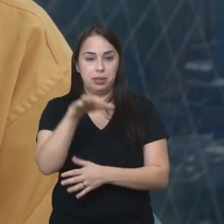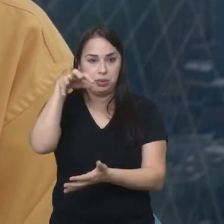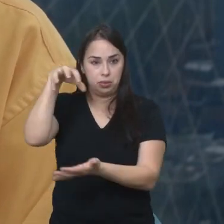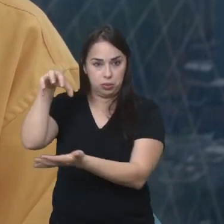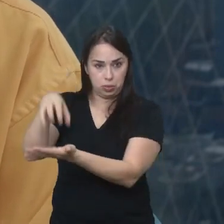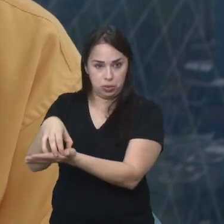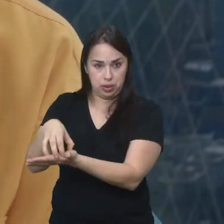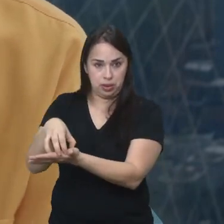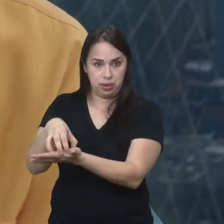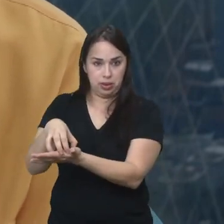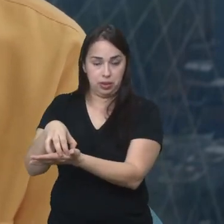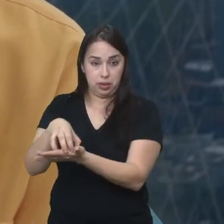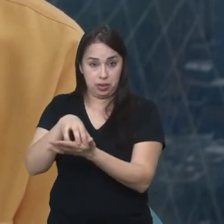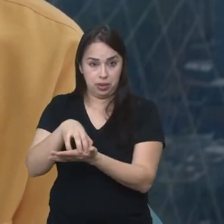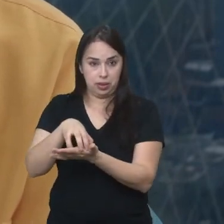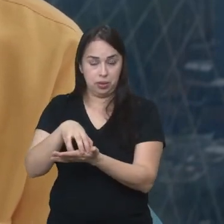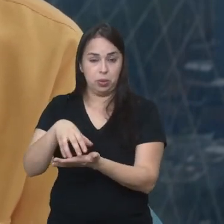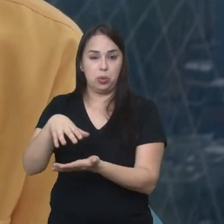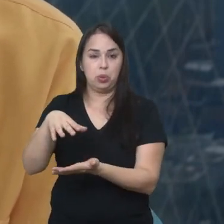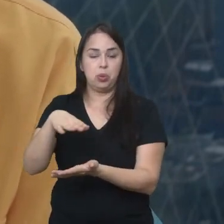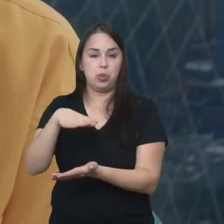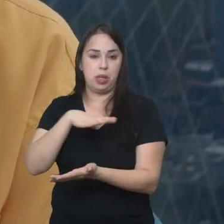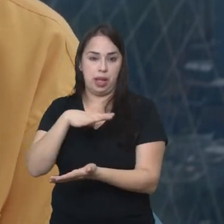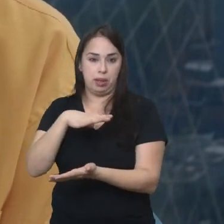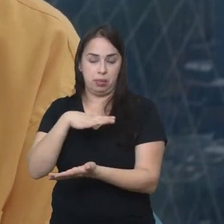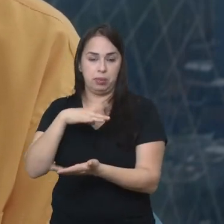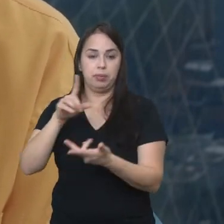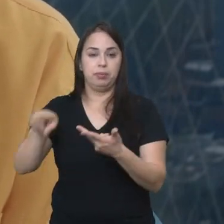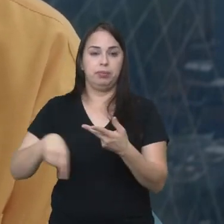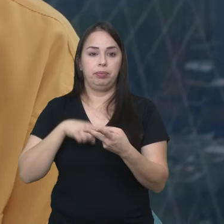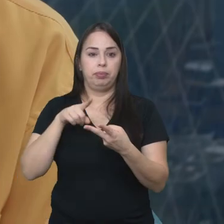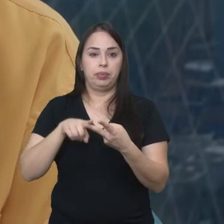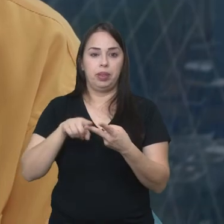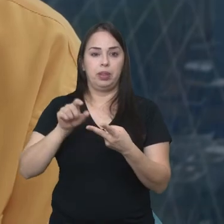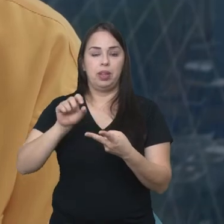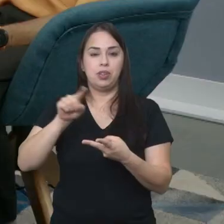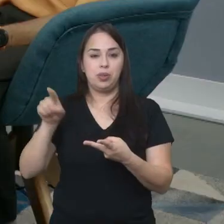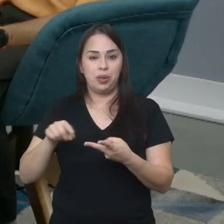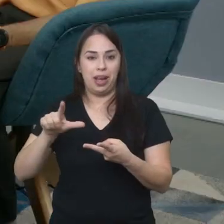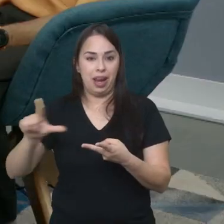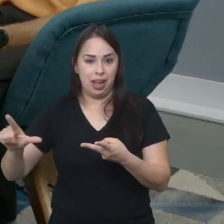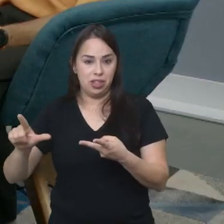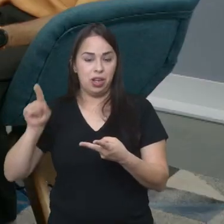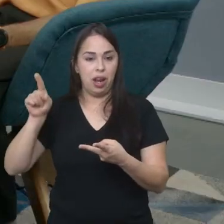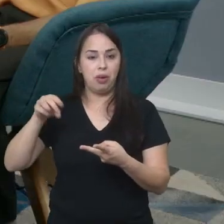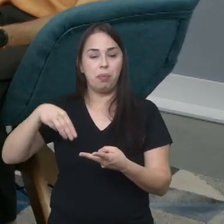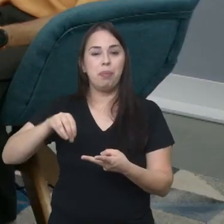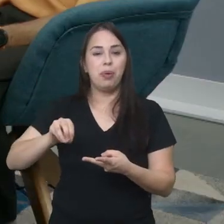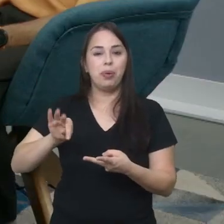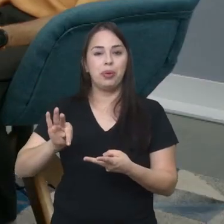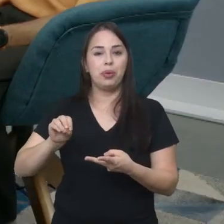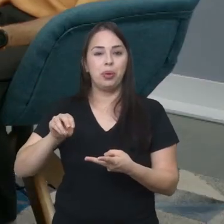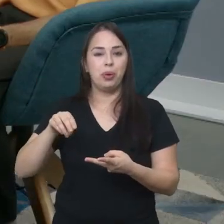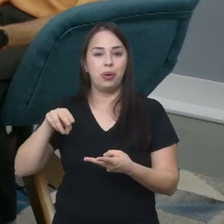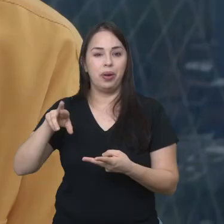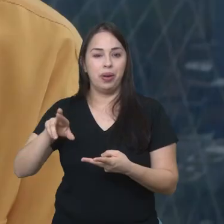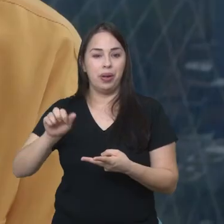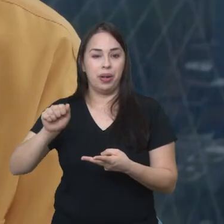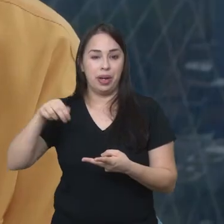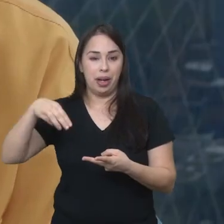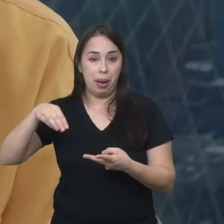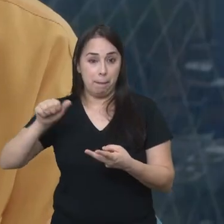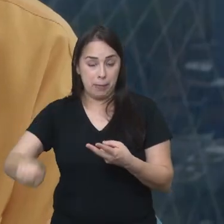fica na Vila Diana, no Conselho Leste fica no Jardim Motorama e no Conselho Sul, no Bosque dos Eucaliptos. O Conselho Sul, nós temos o telefone